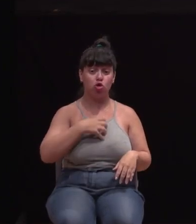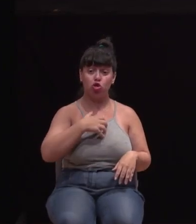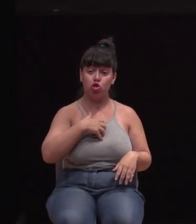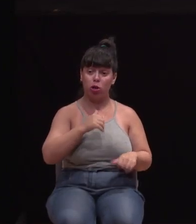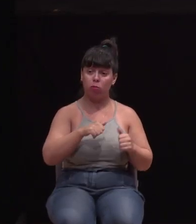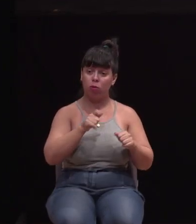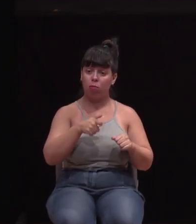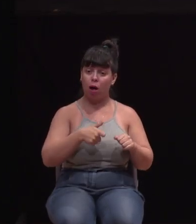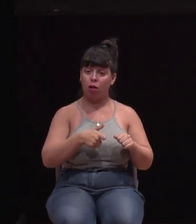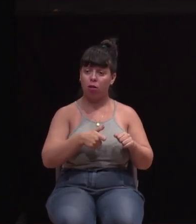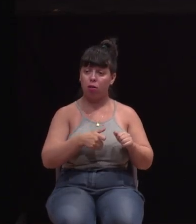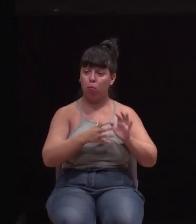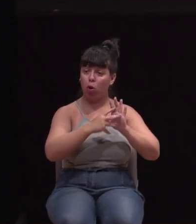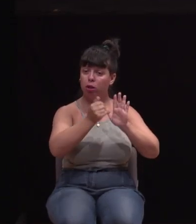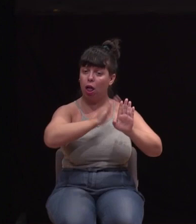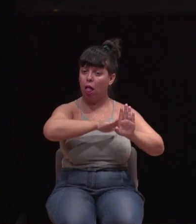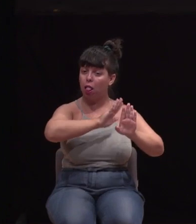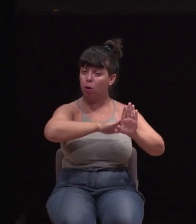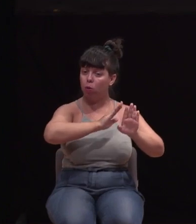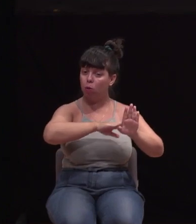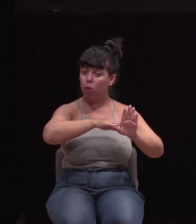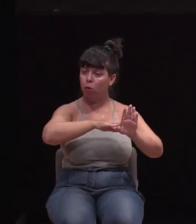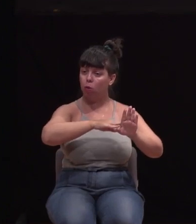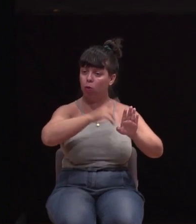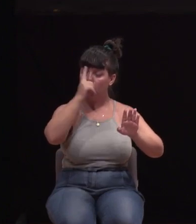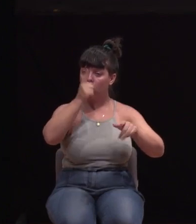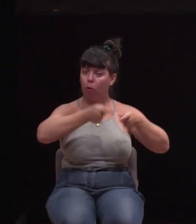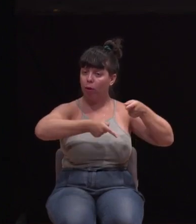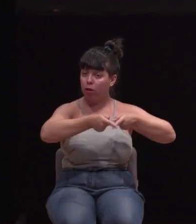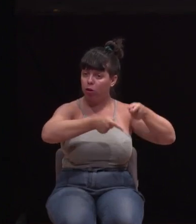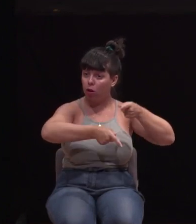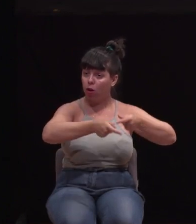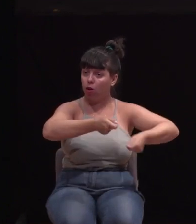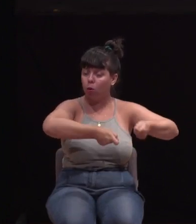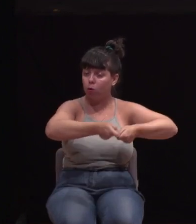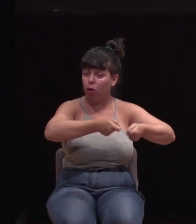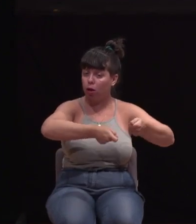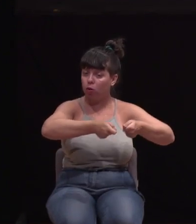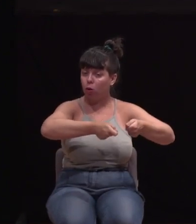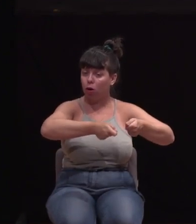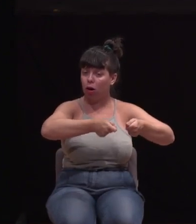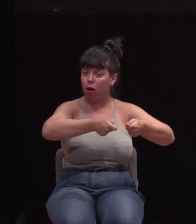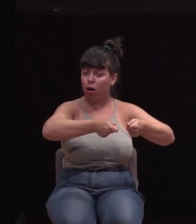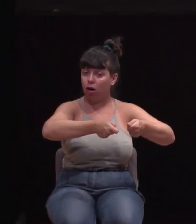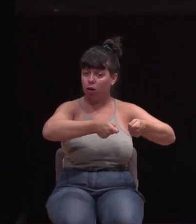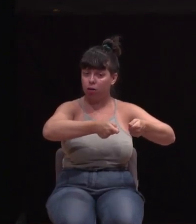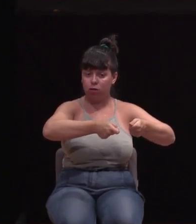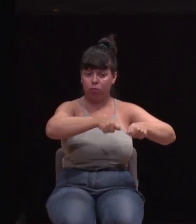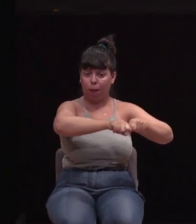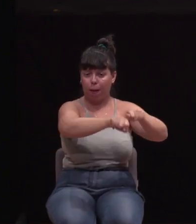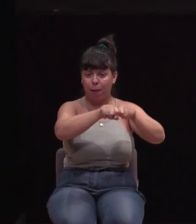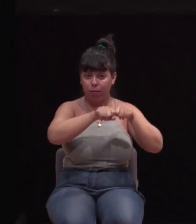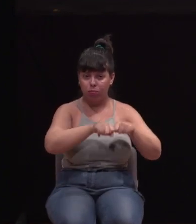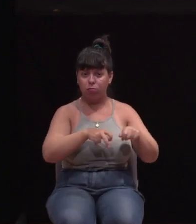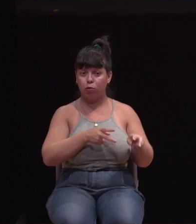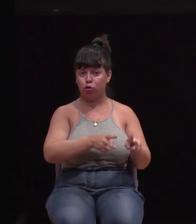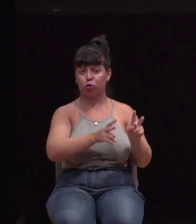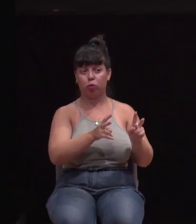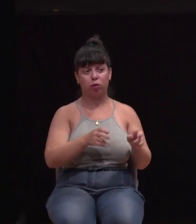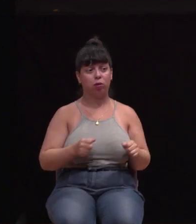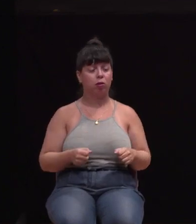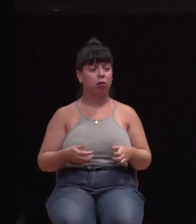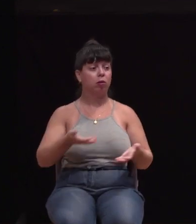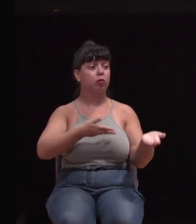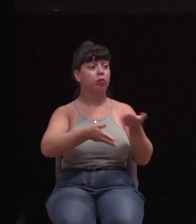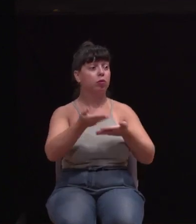a lógica do pensamento opressor, controlador, explorador, eu mantenho ele vivo. O que mantém as relações